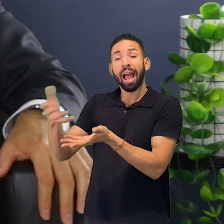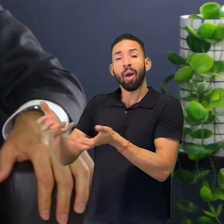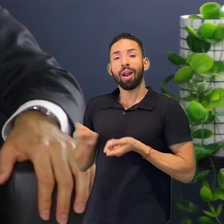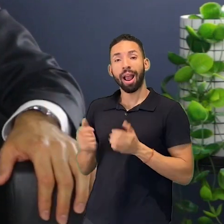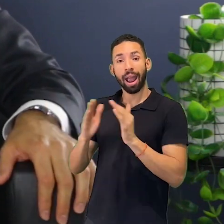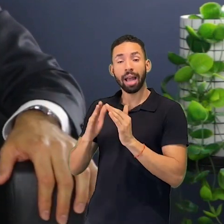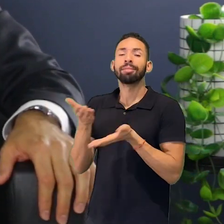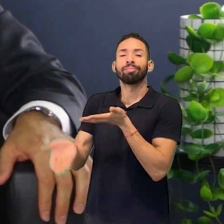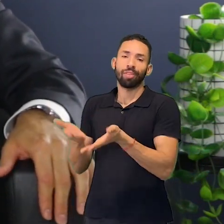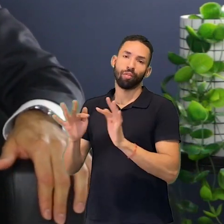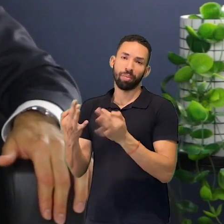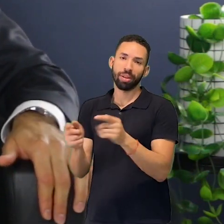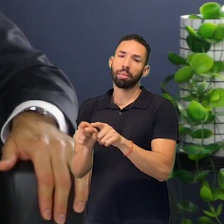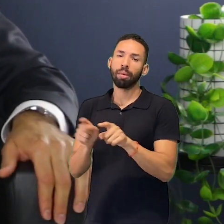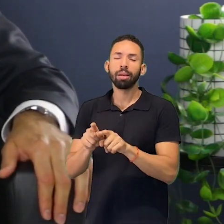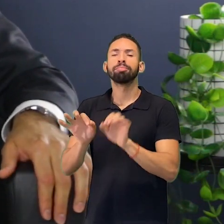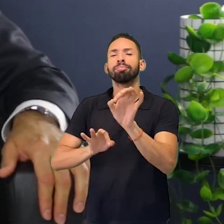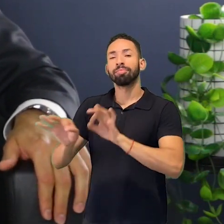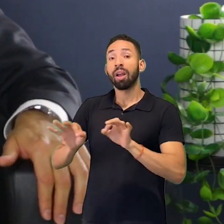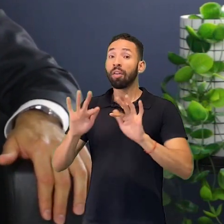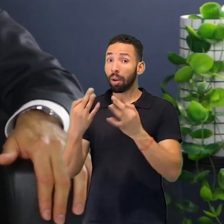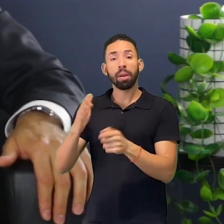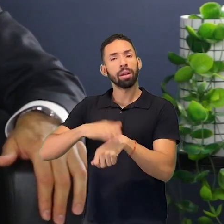deve ser feito também um trabalho com as próprias famílias.